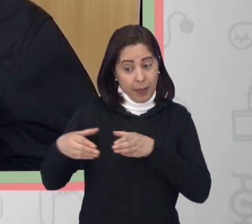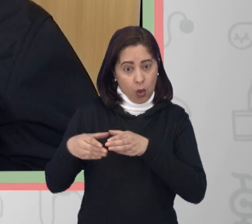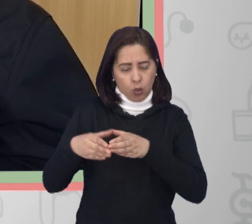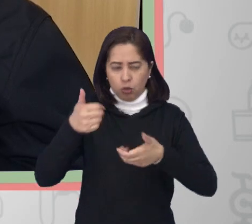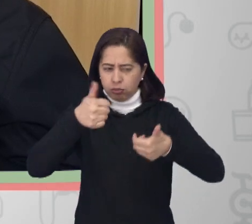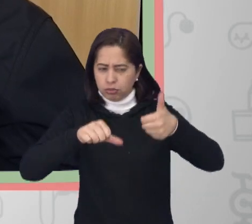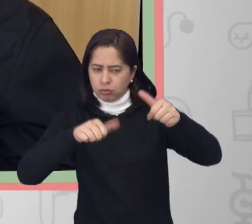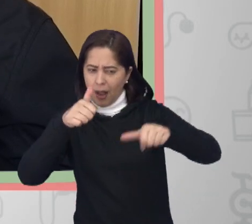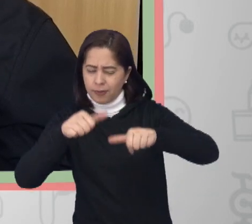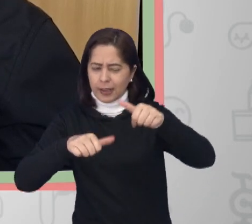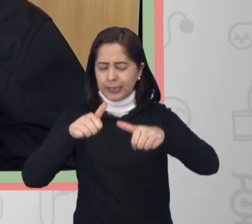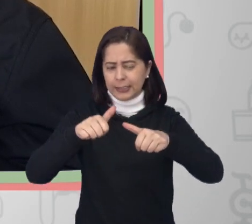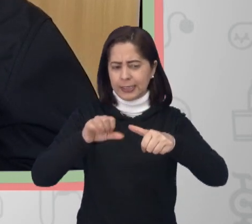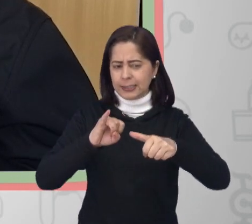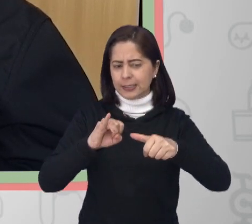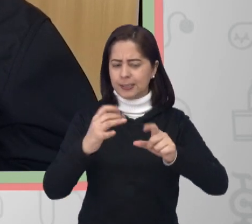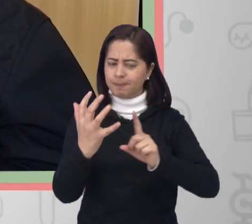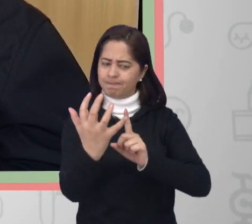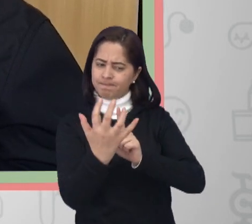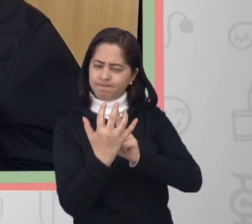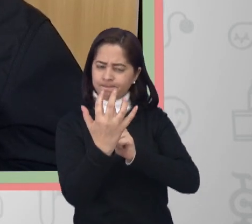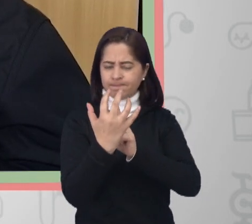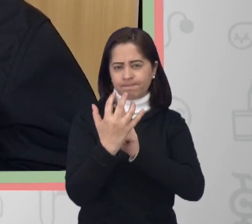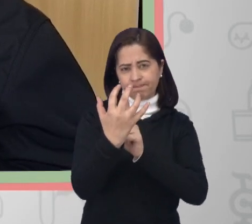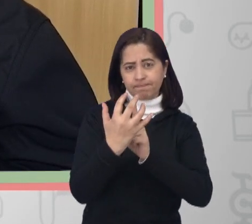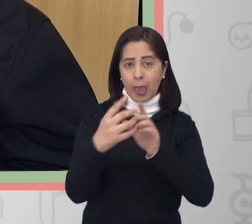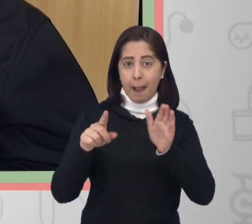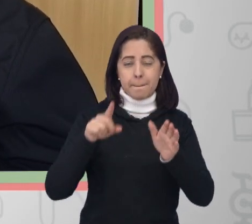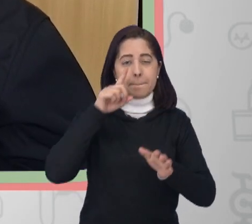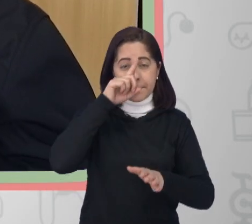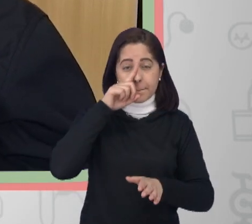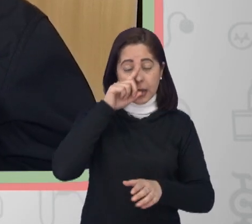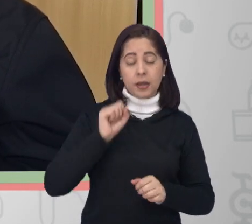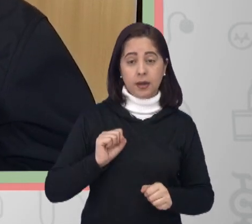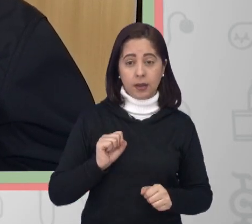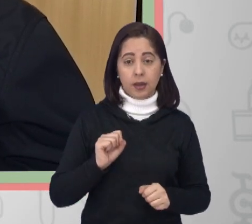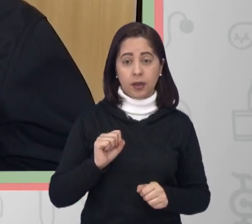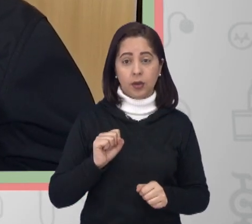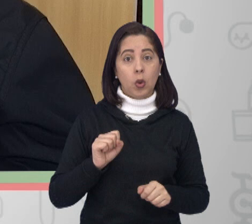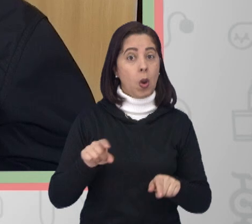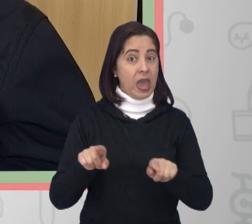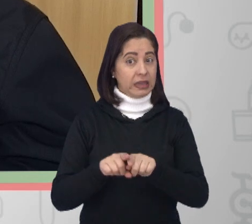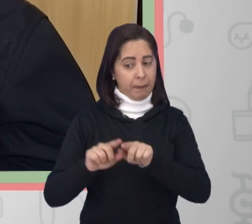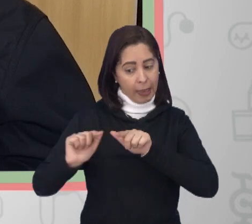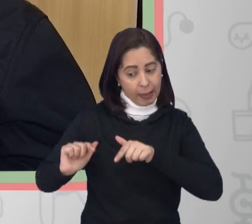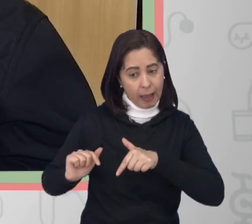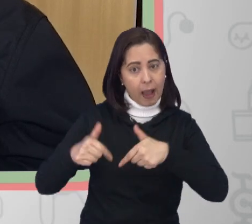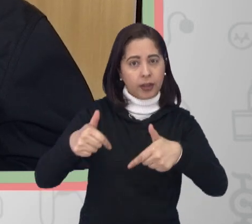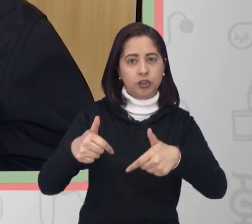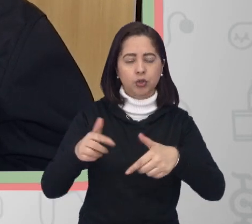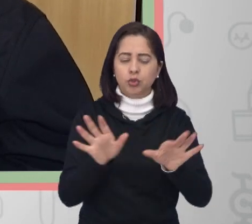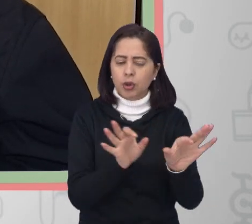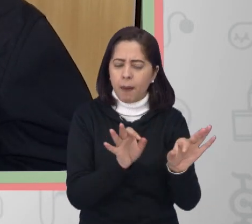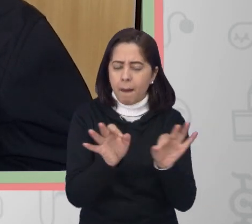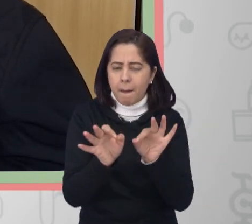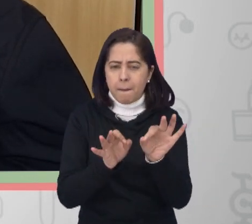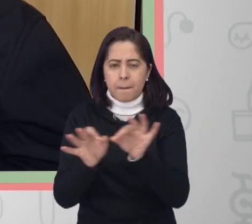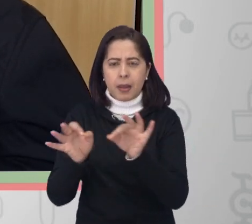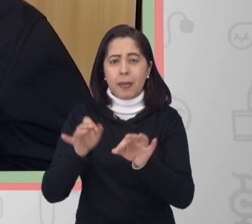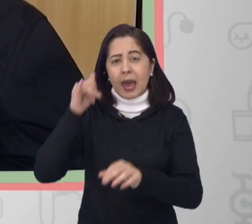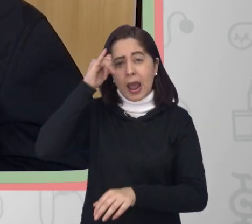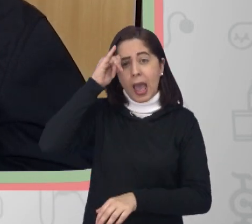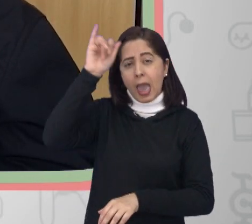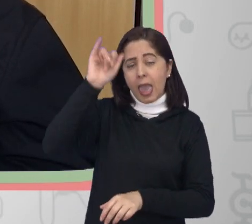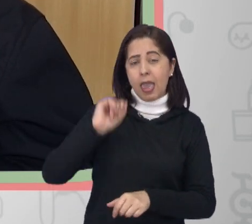do impacto desses riscos dentro da empresa e atua também em planos, elaboração